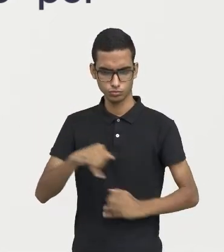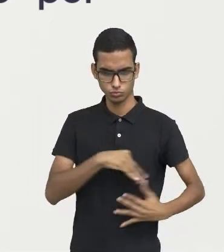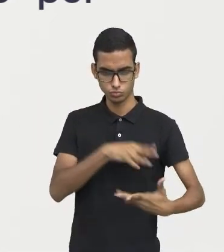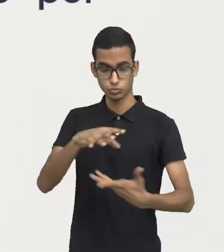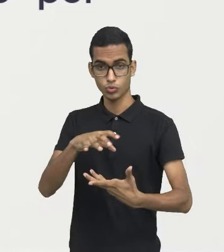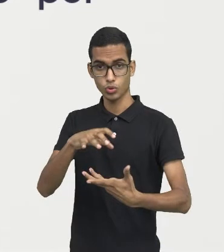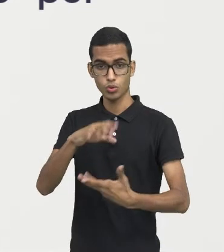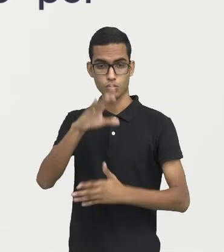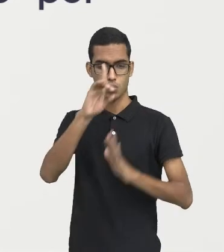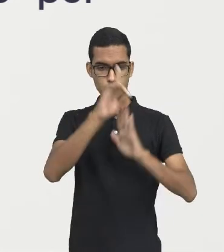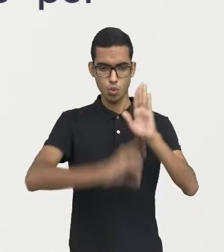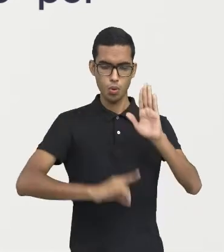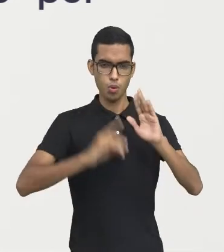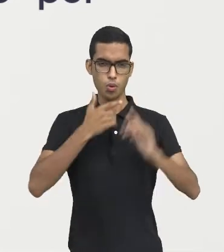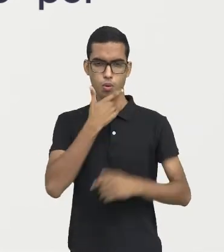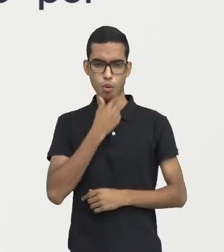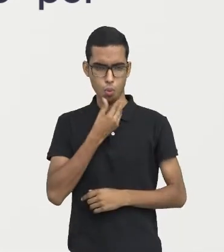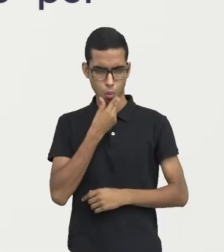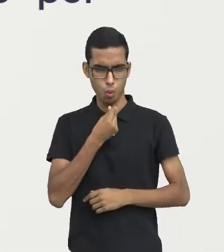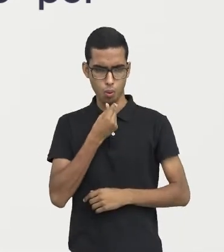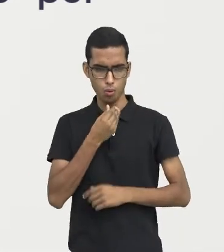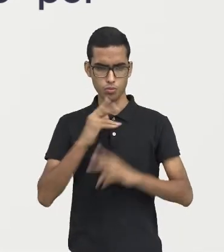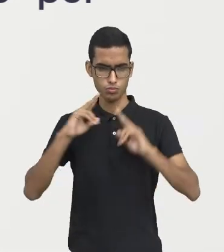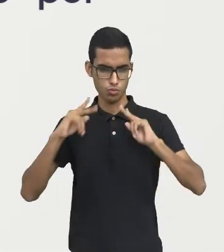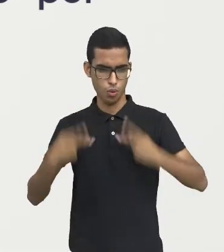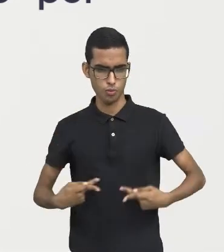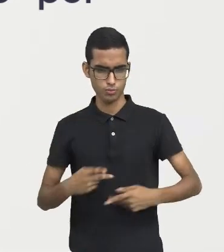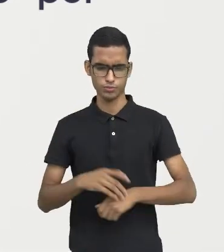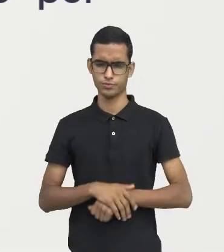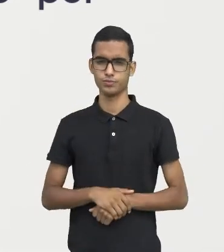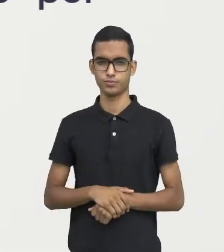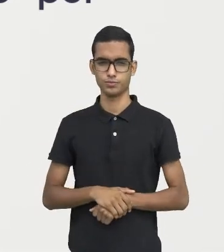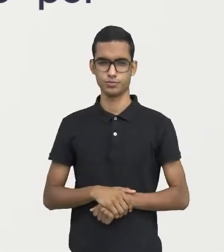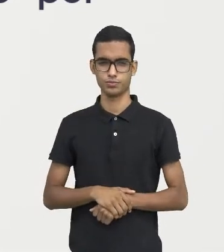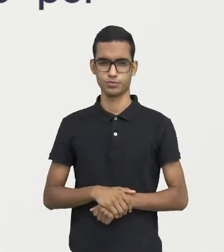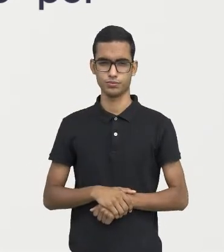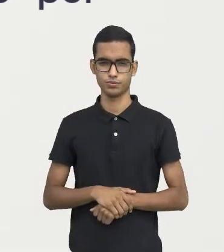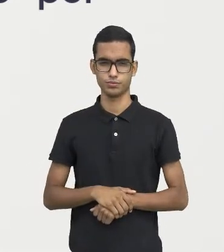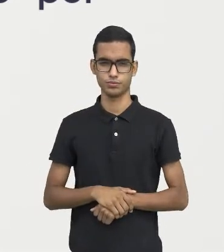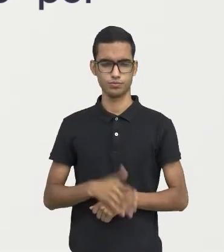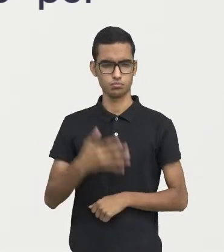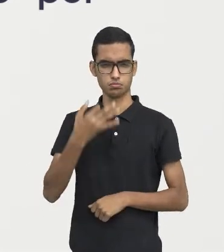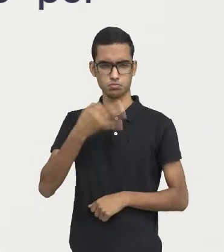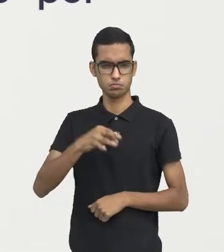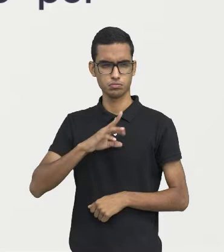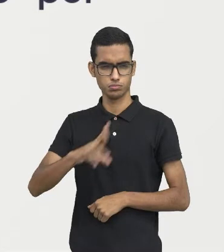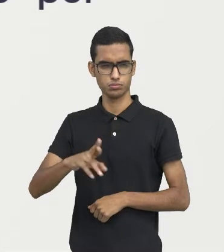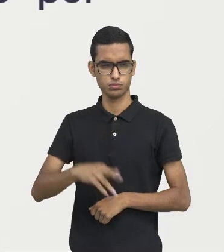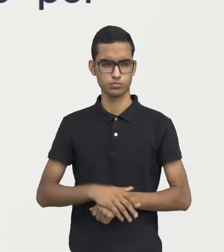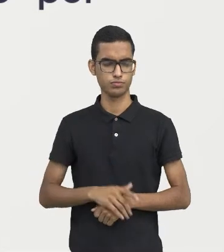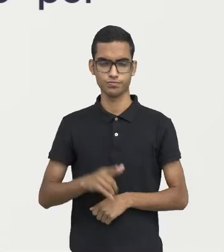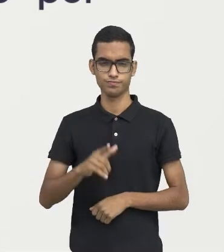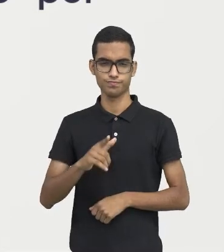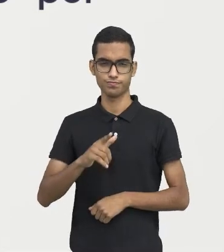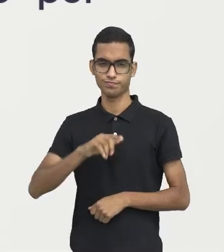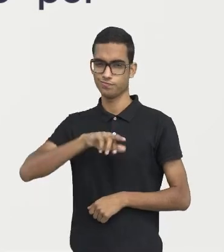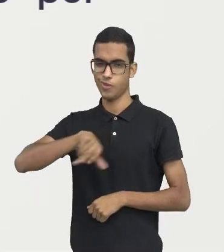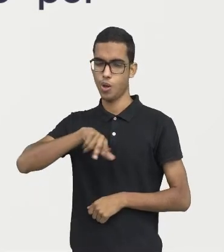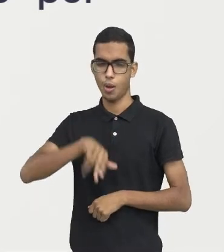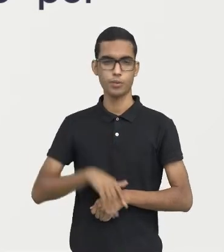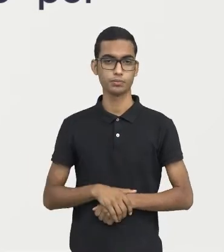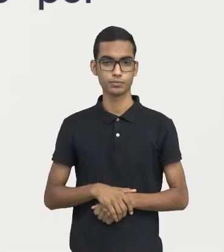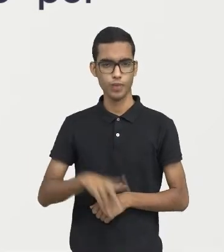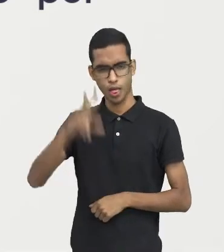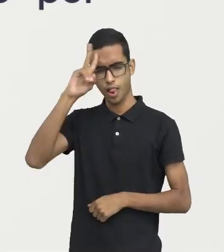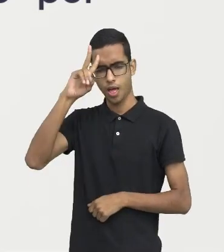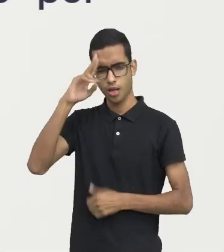promulgação da Declaração Universal dos Direitos Humanos. Seria essa a resposta correta? Não, pessoal. Lembrem lá da